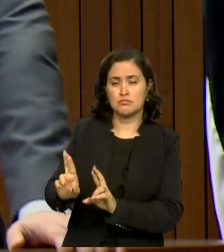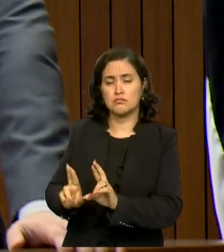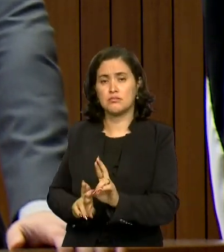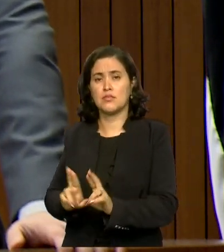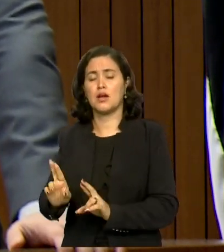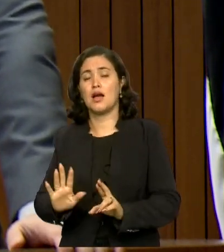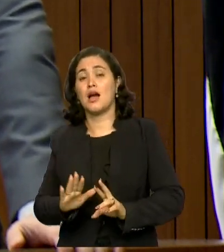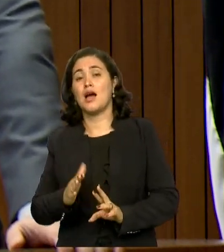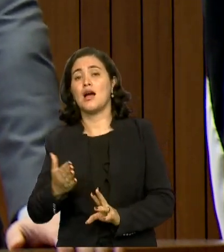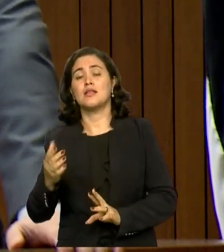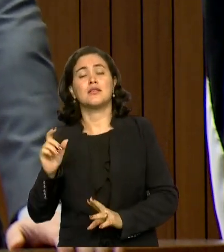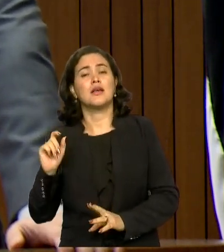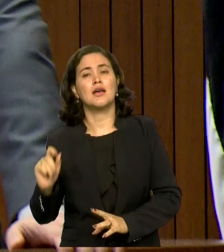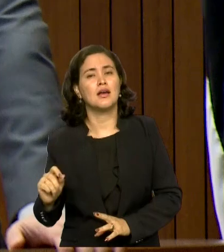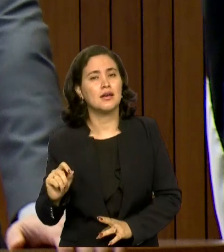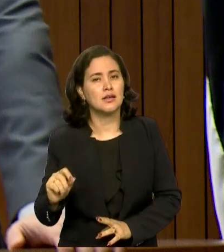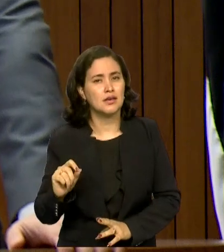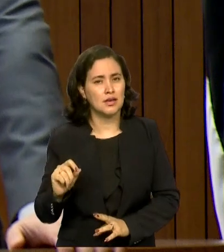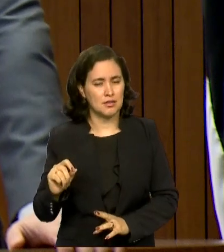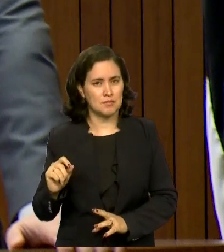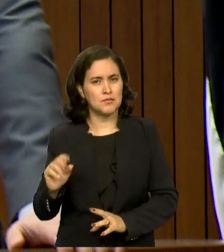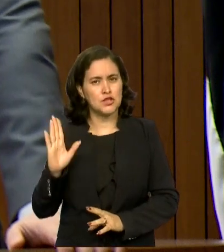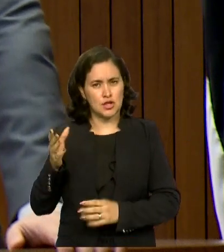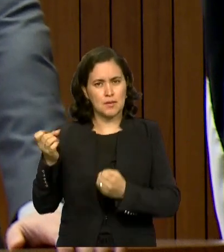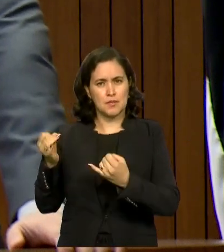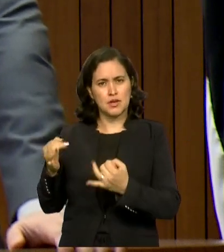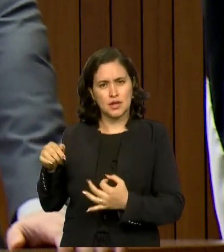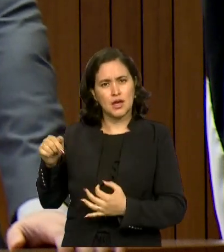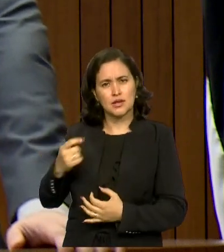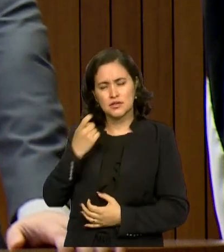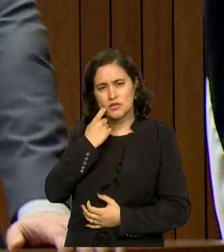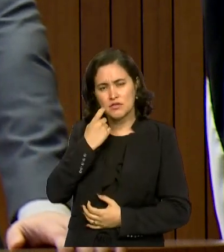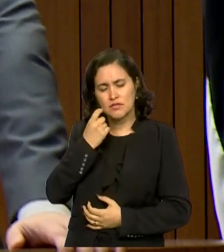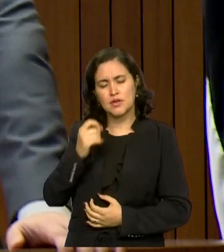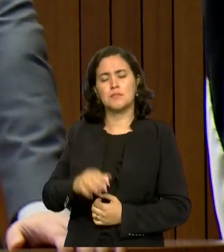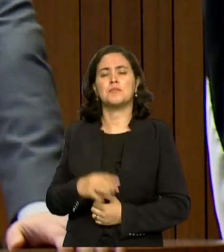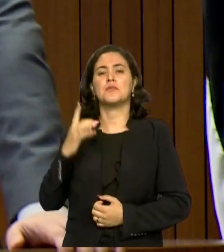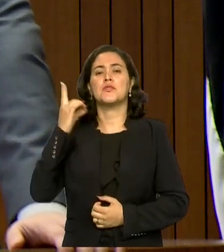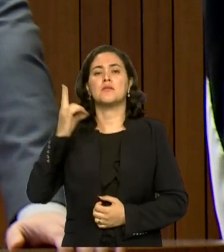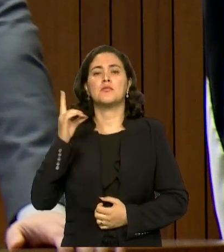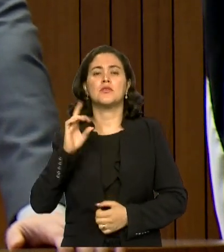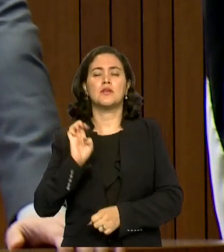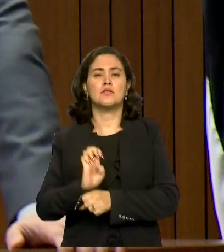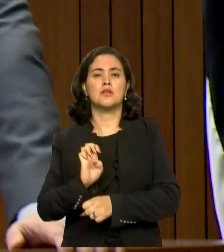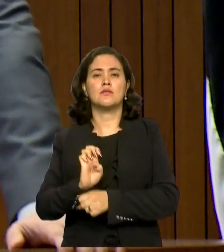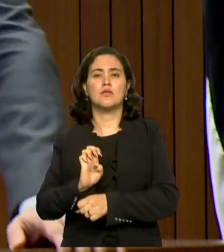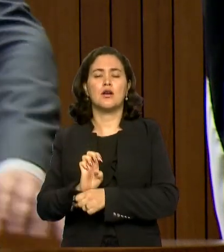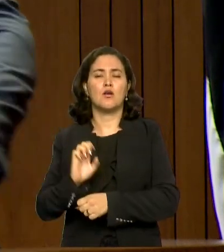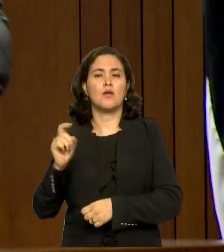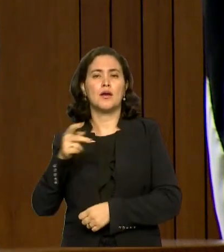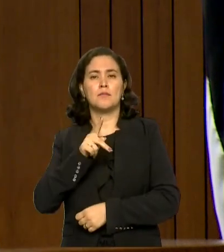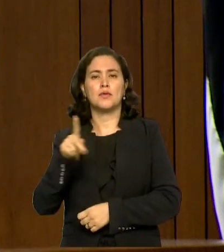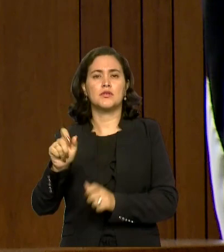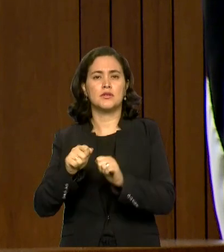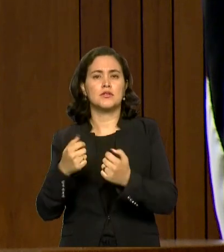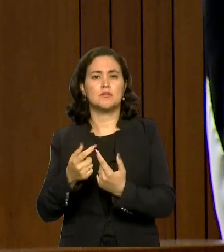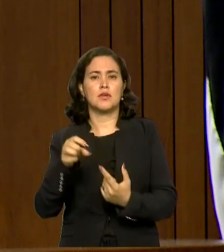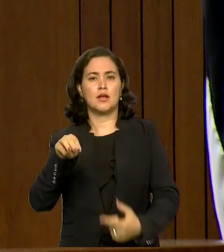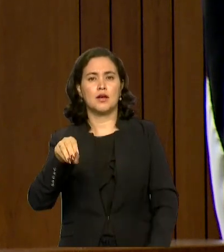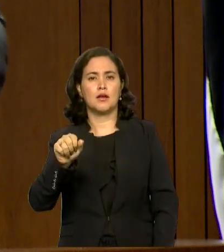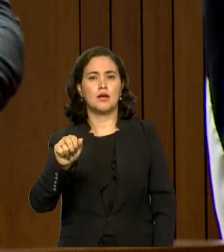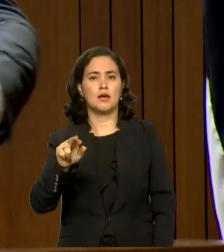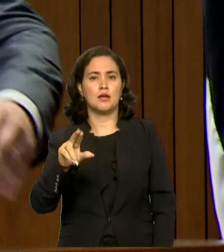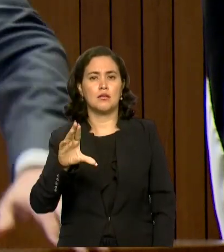histórica, o então deputado estadual, ex-presidente desta casa, Marcelo Tavares, me convidou para um almoço